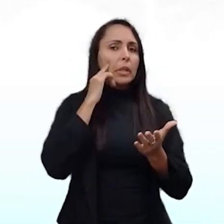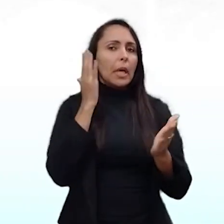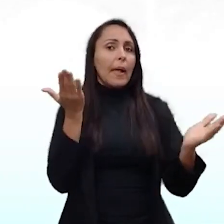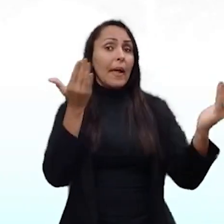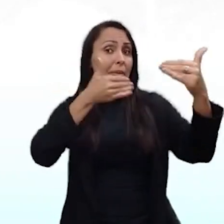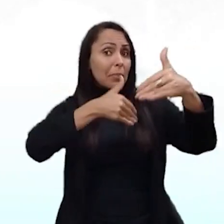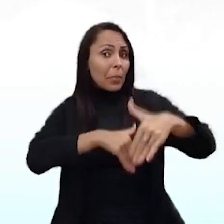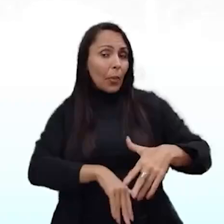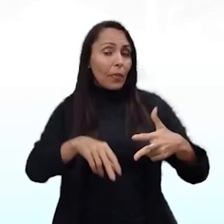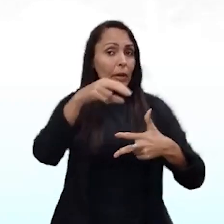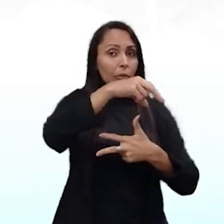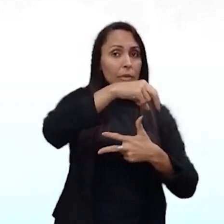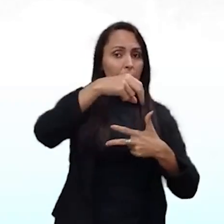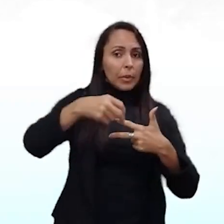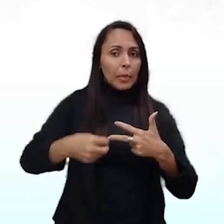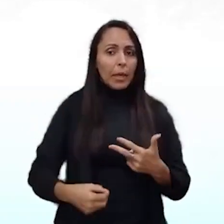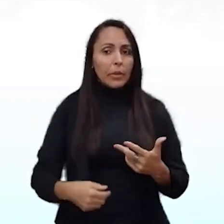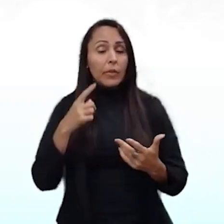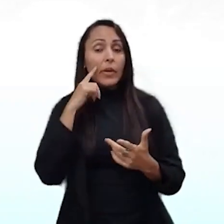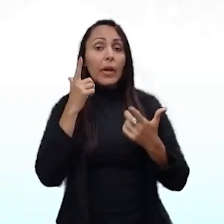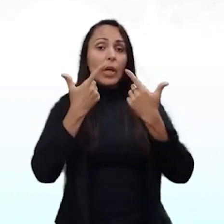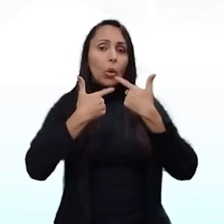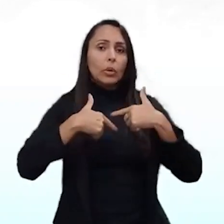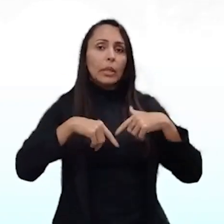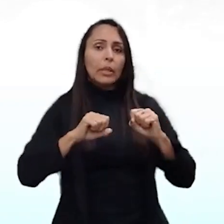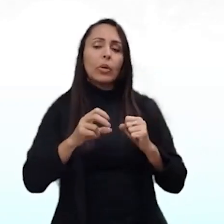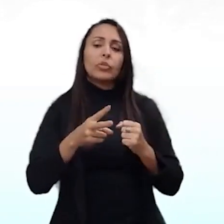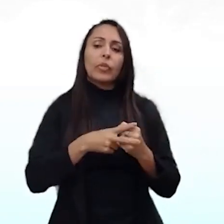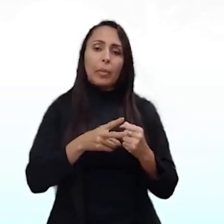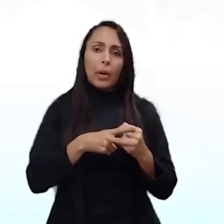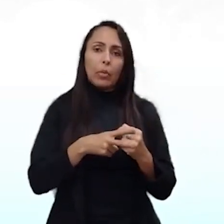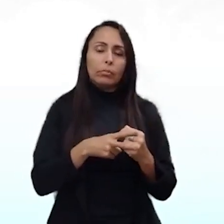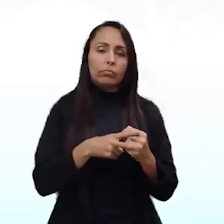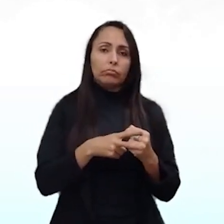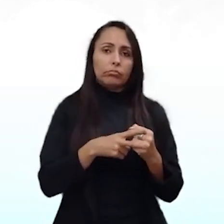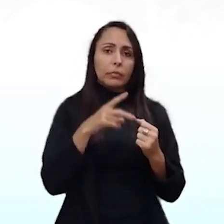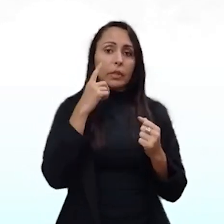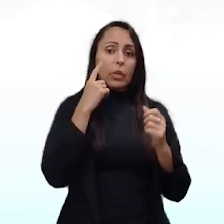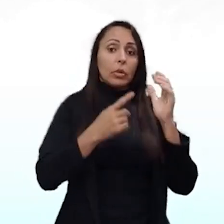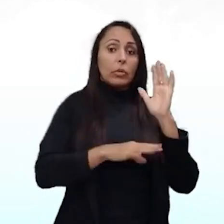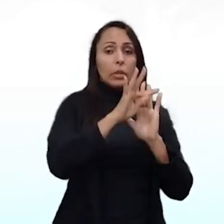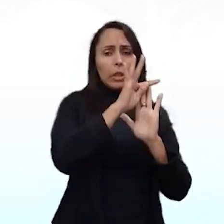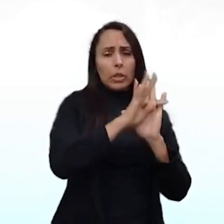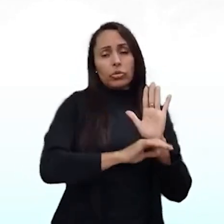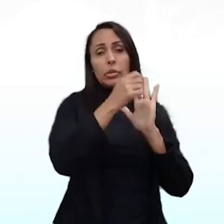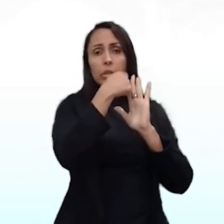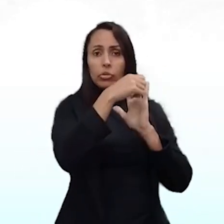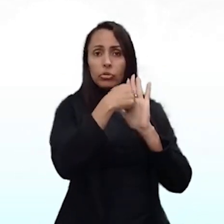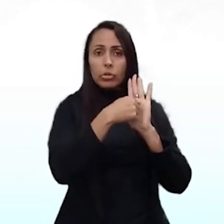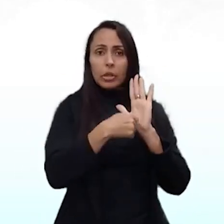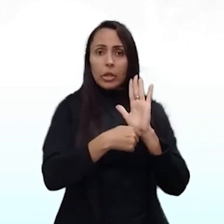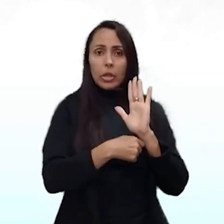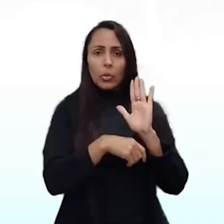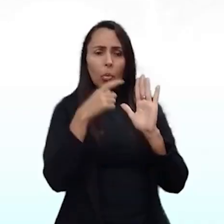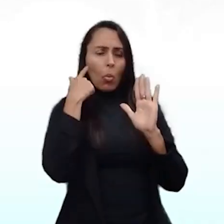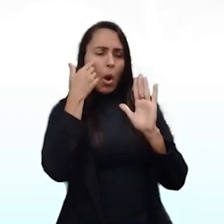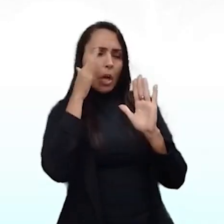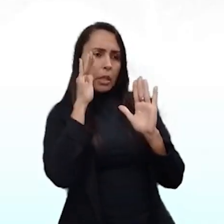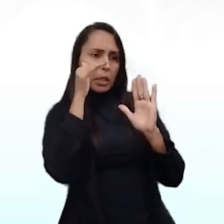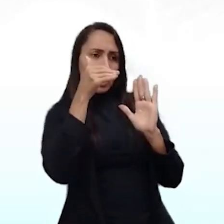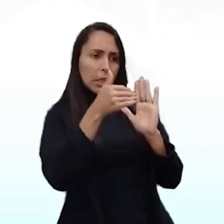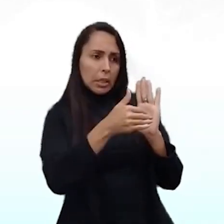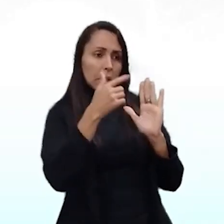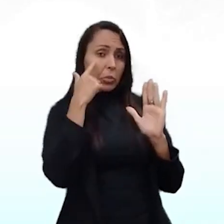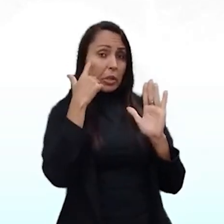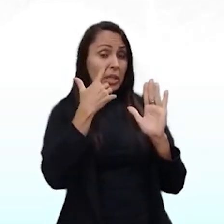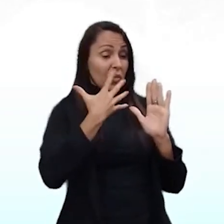Exame Nacional do Ensino Médio, você vai encontrar a linguagem o quê? Verbal. São textos escritos realmente com a intenção de fazer com que o fera